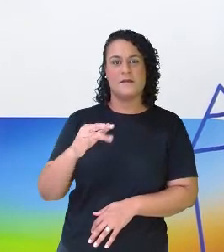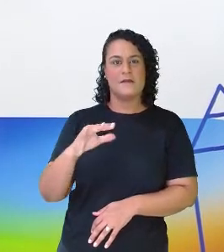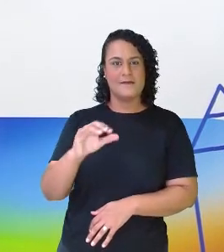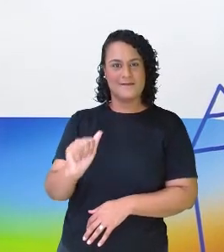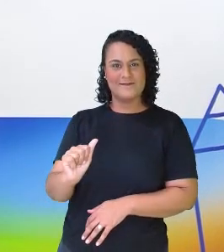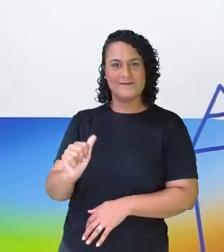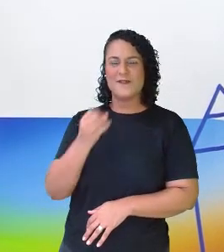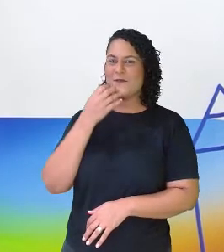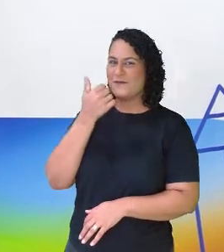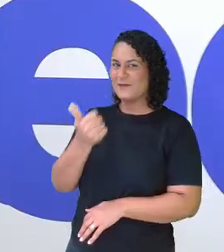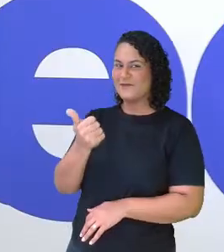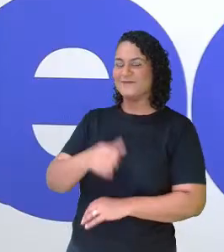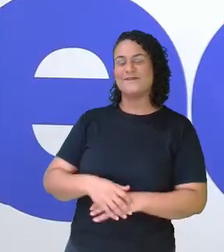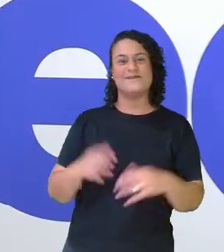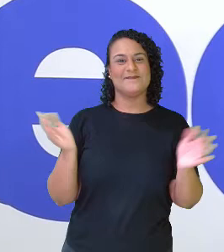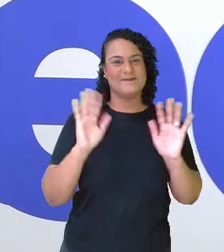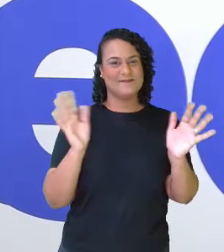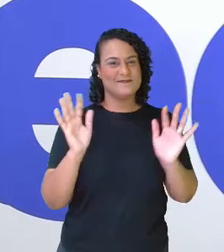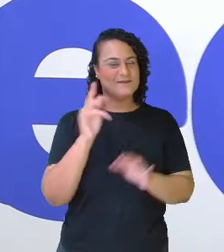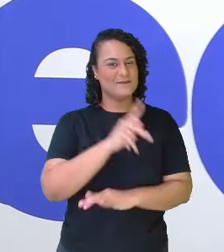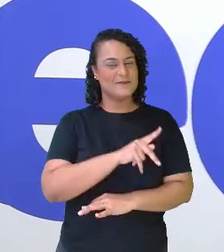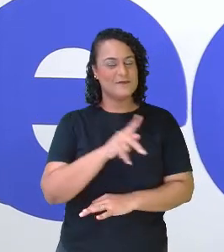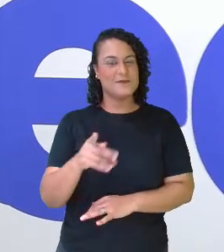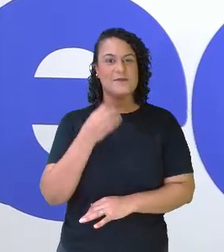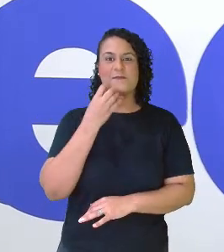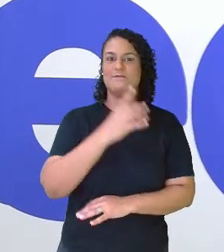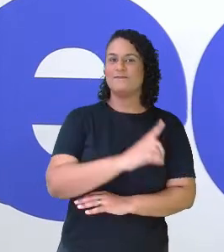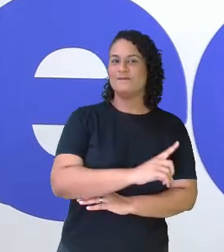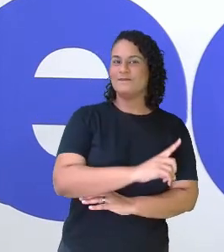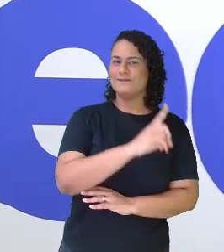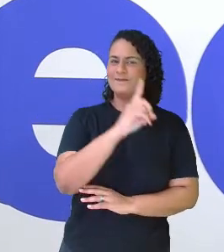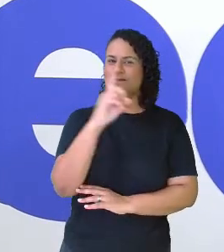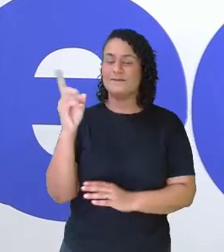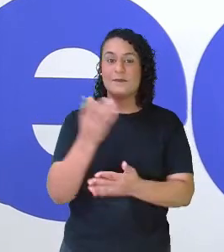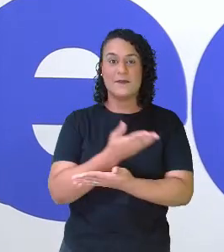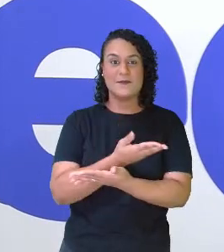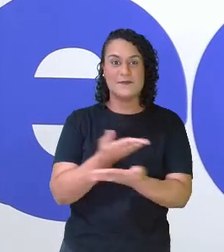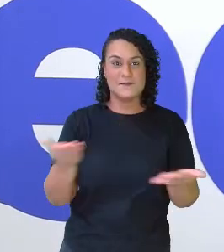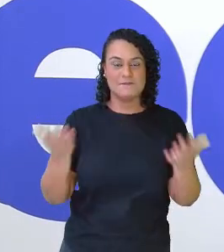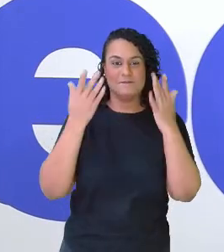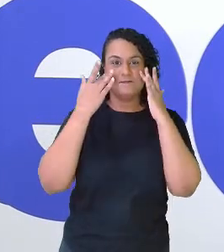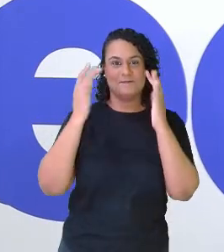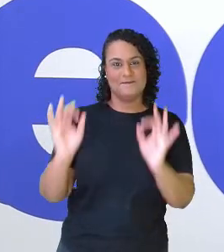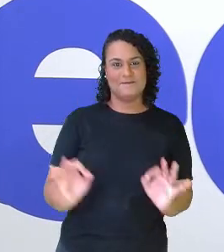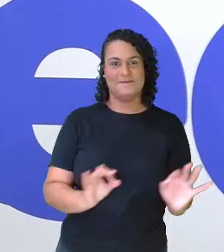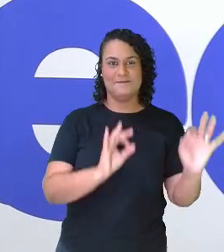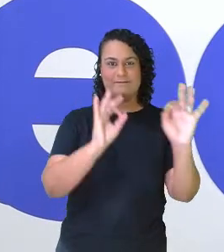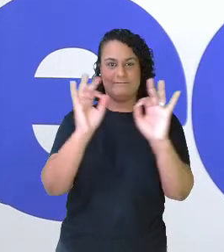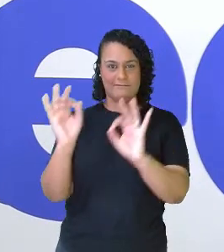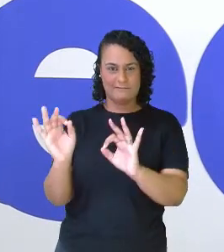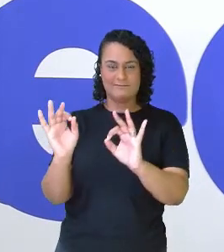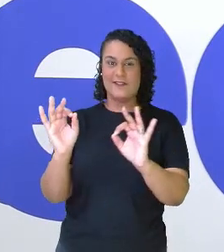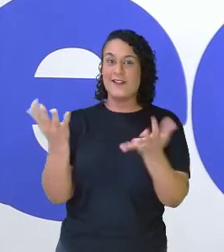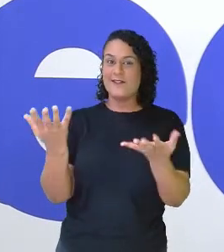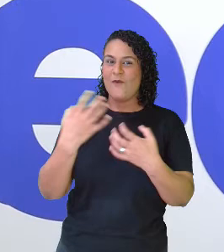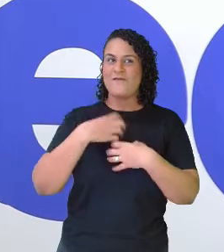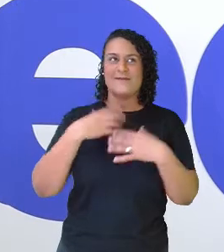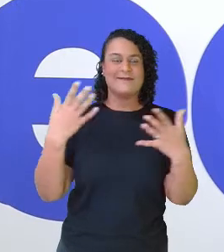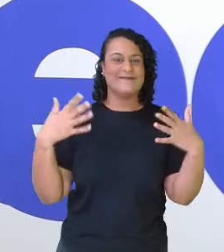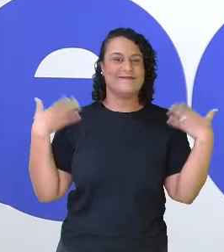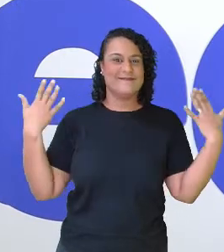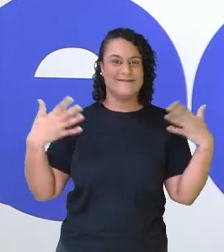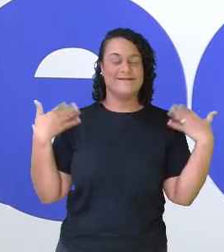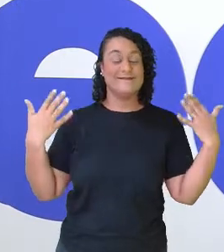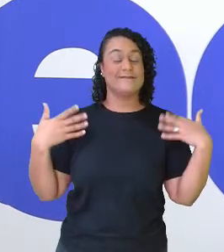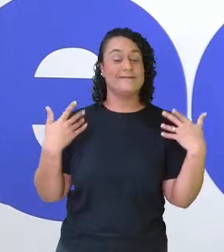professora Márcia? Olá, professora Sinara. Bom dia para todos que estão aí nos assistindo, que já estão assim animadíssimos igual